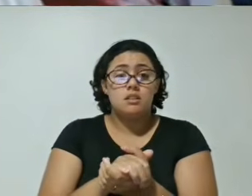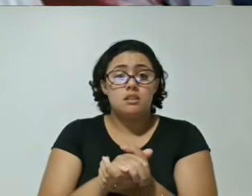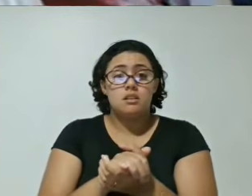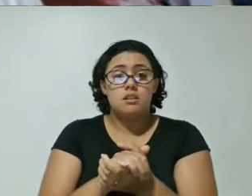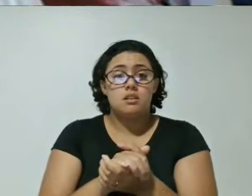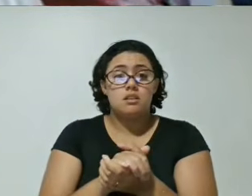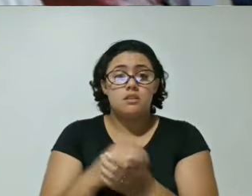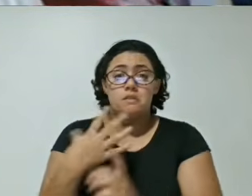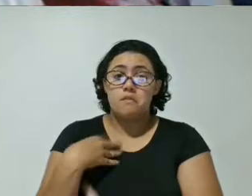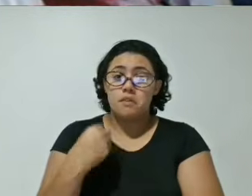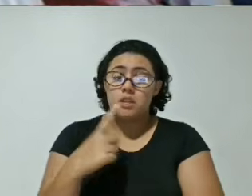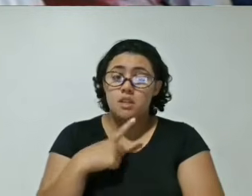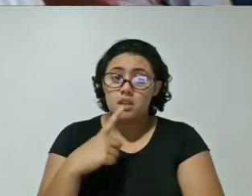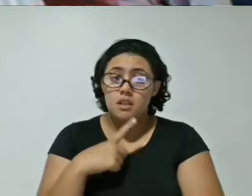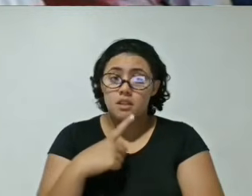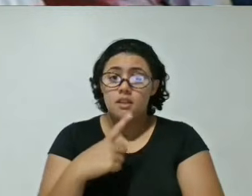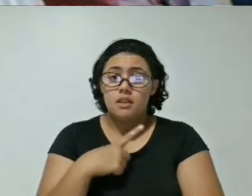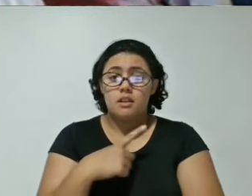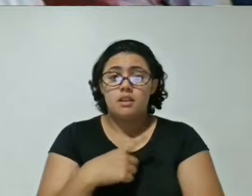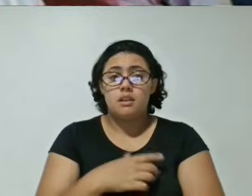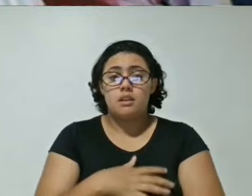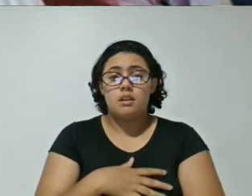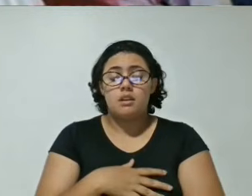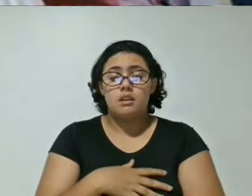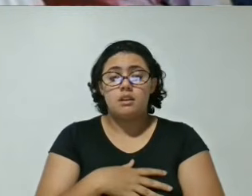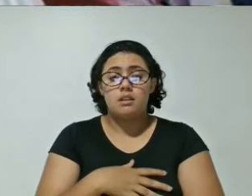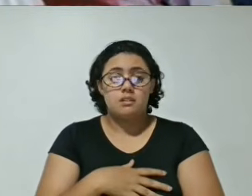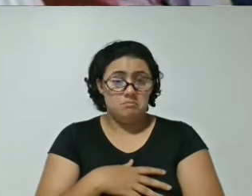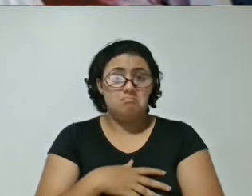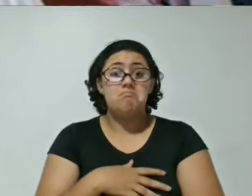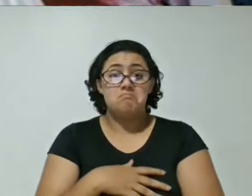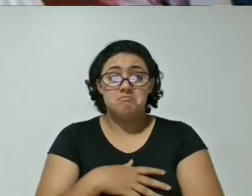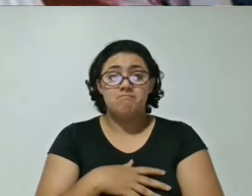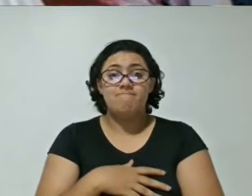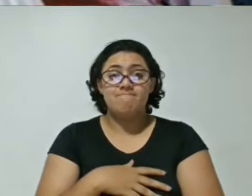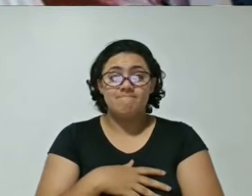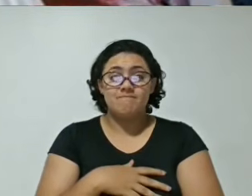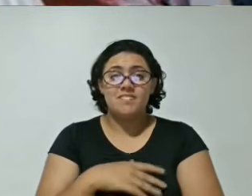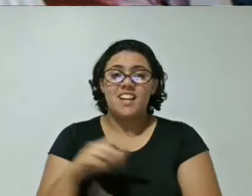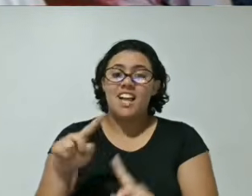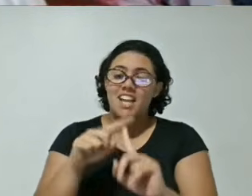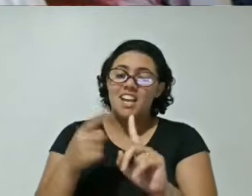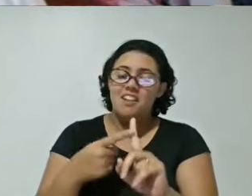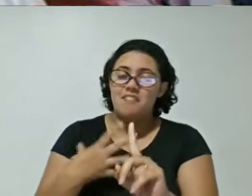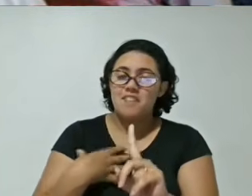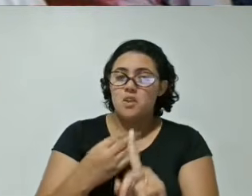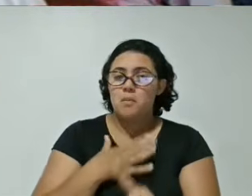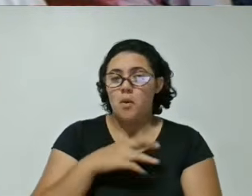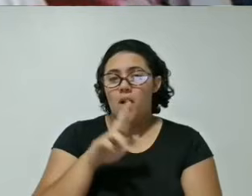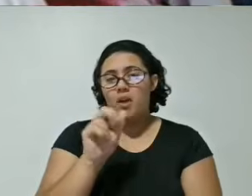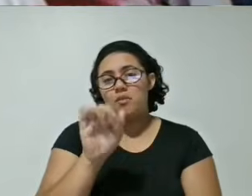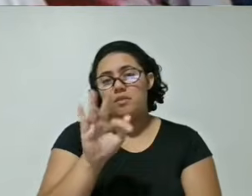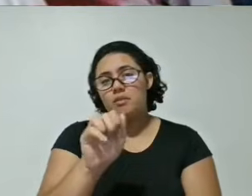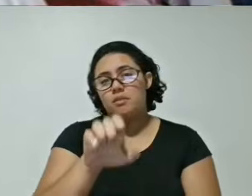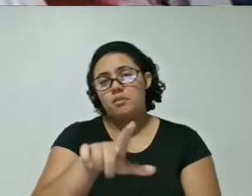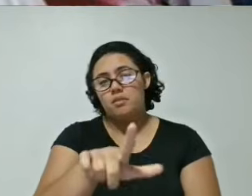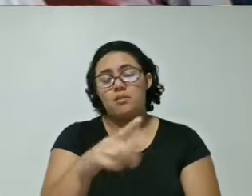filho, e com filho chegando. Ele estava grávido do Rafael, meu filho, que hoje tem 14 anos.